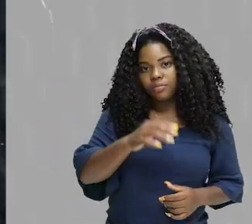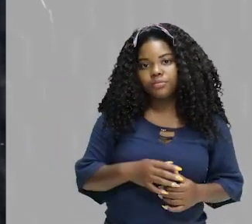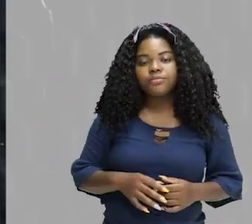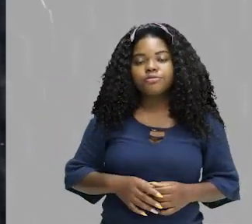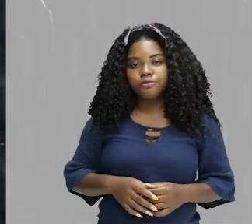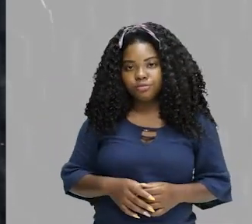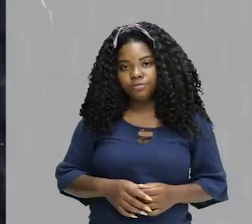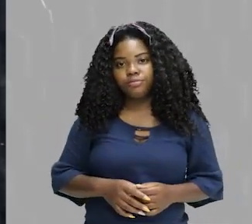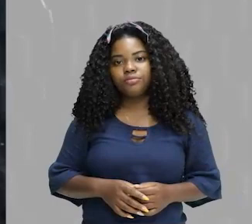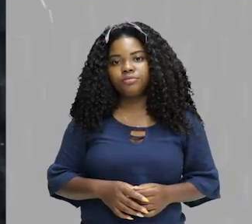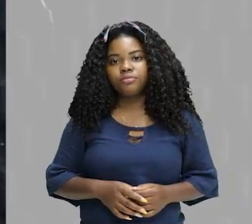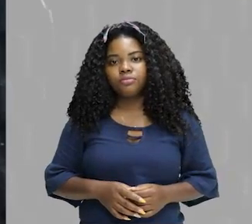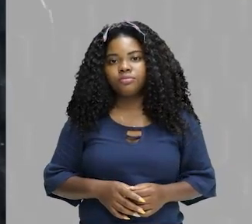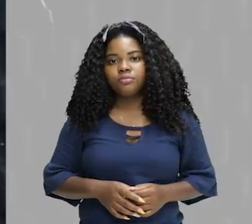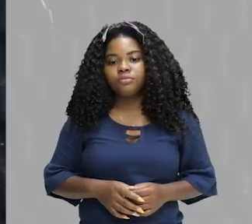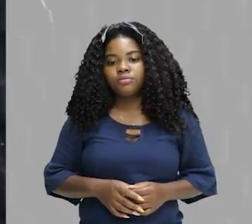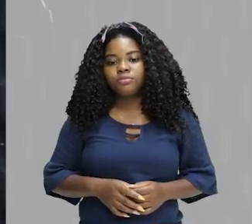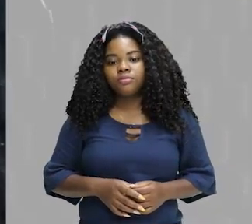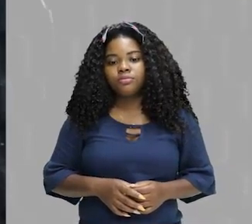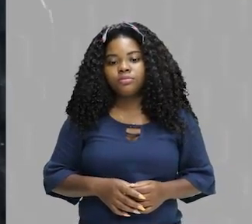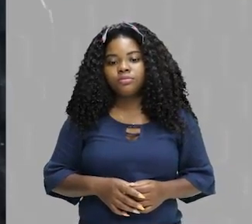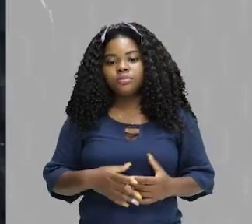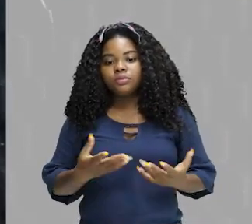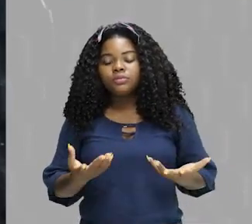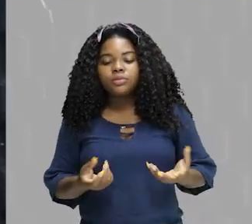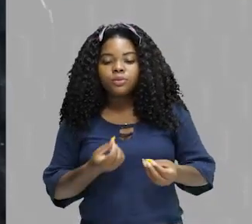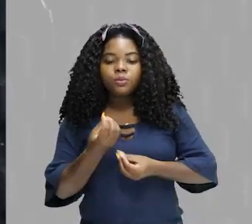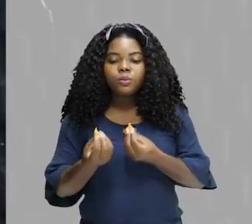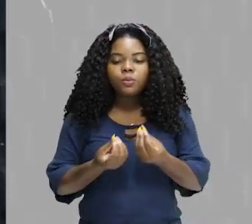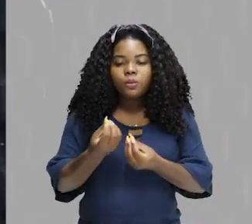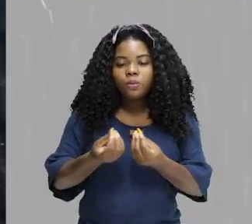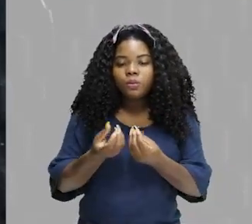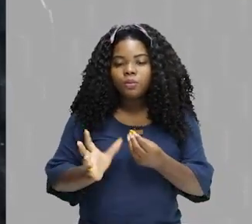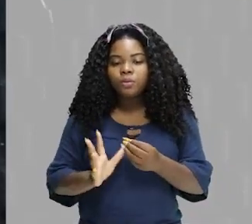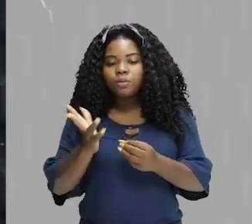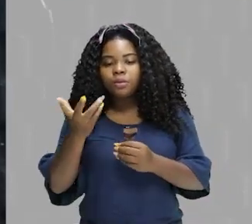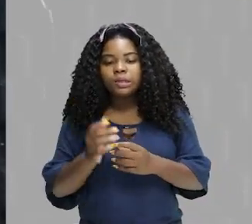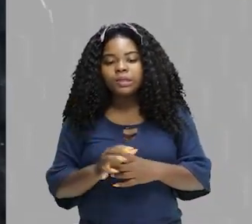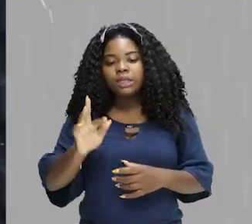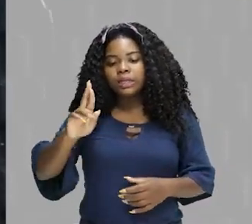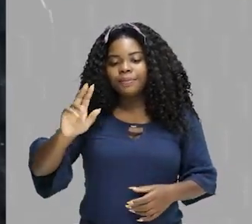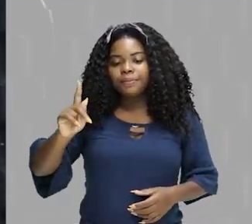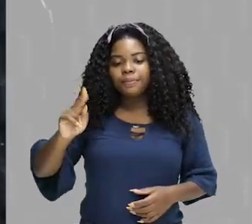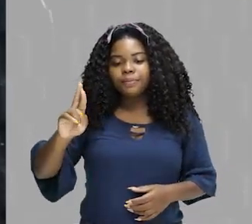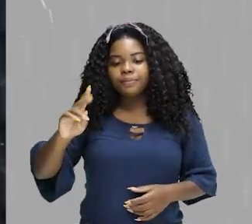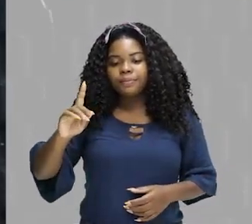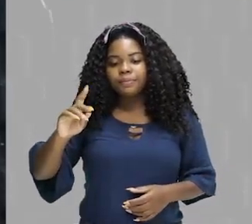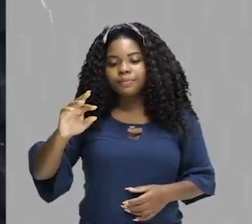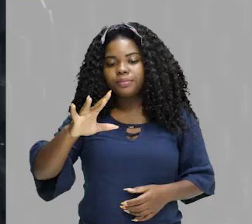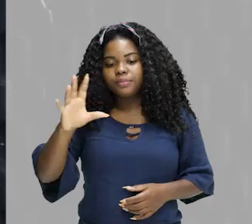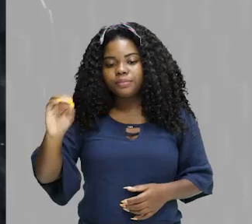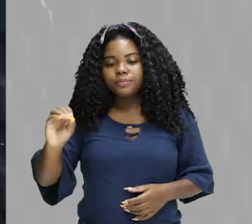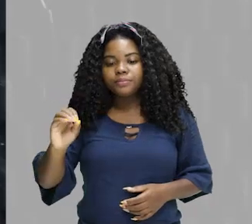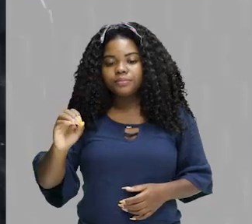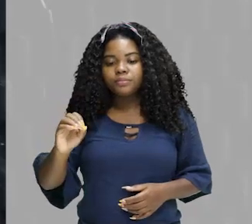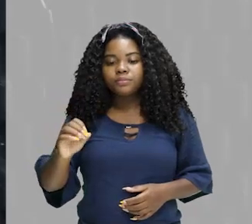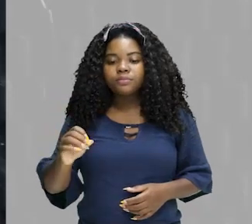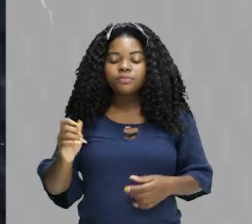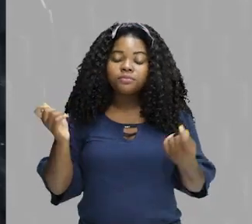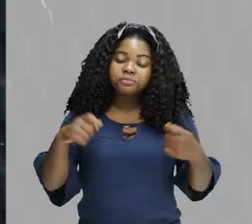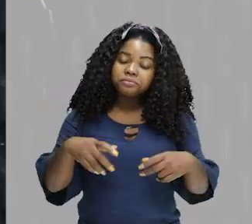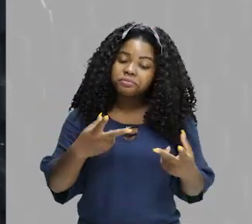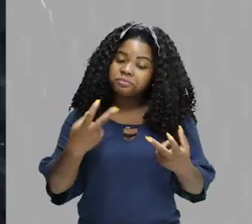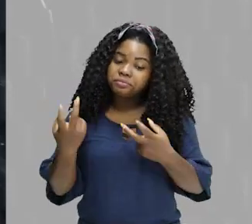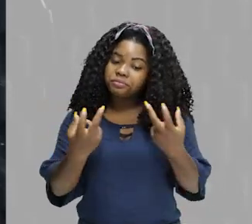Então, a fase de reprodução sexuada ela é muito fácil de ser percebida. Então, também, elas têm dois nomes,